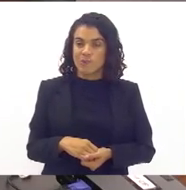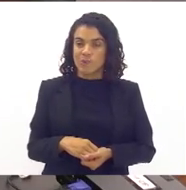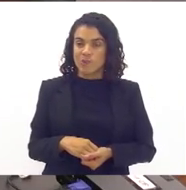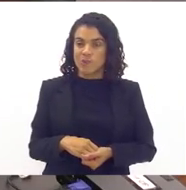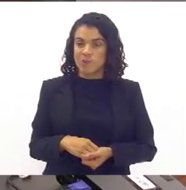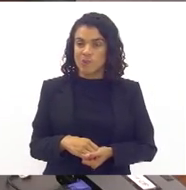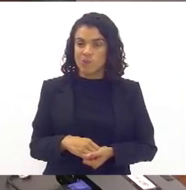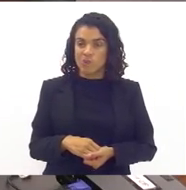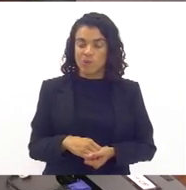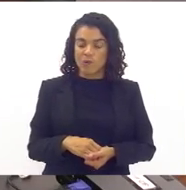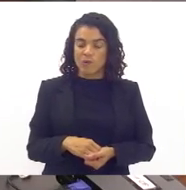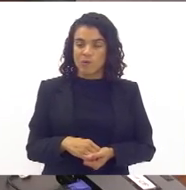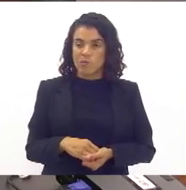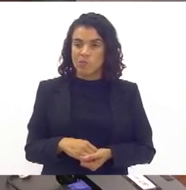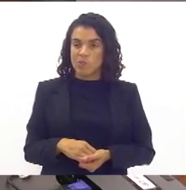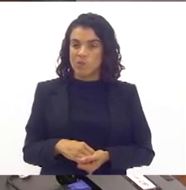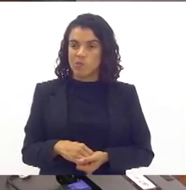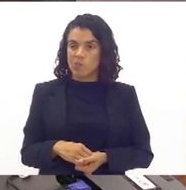Esse gasto de educação...